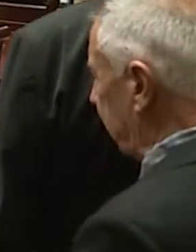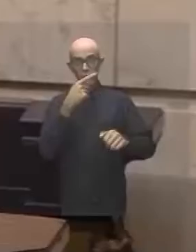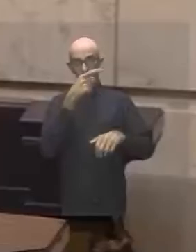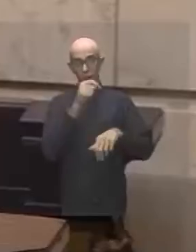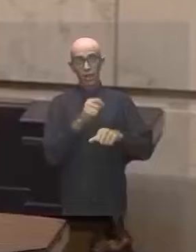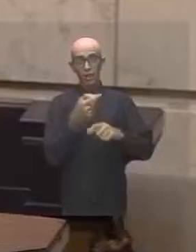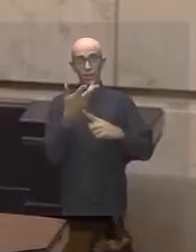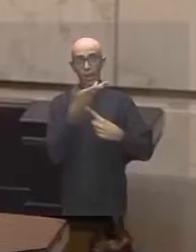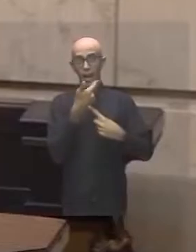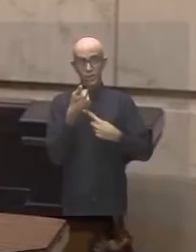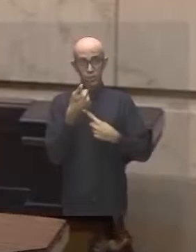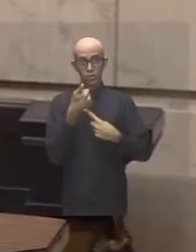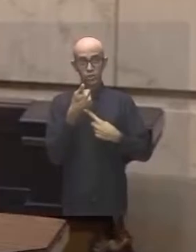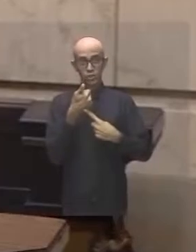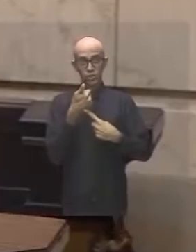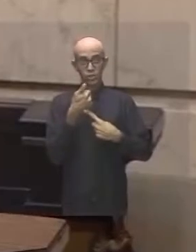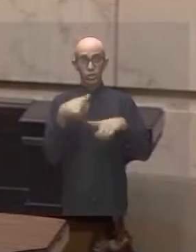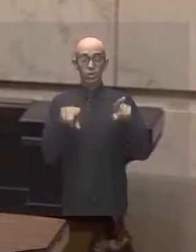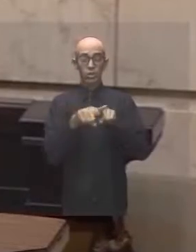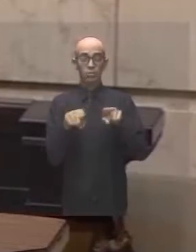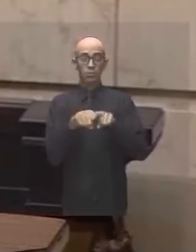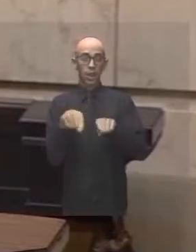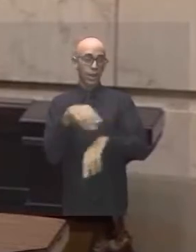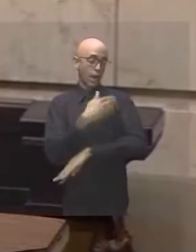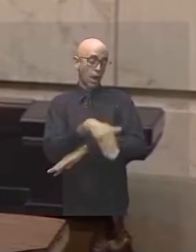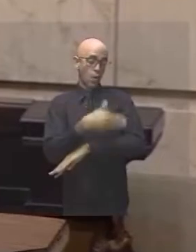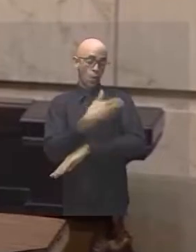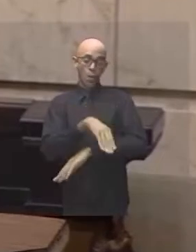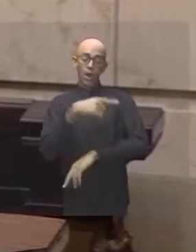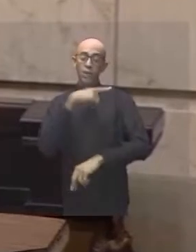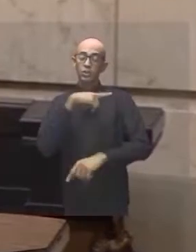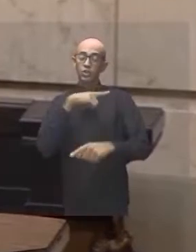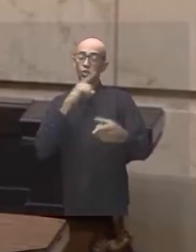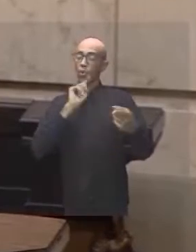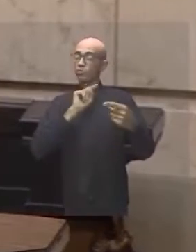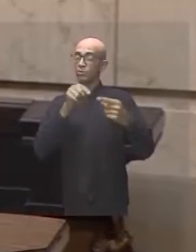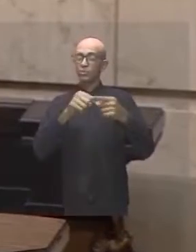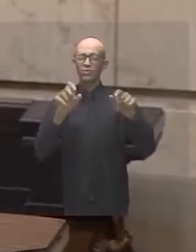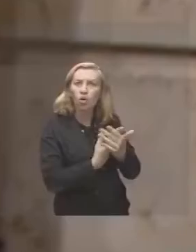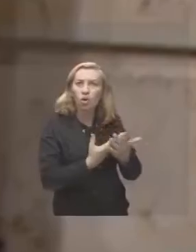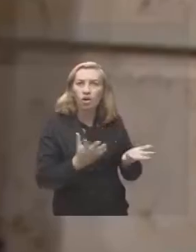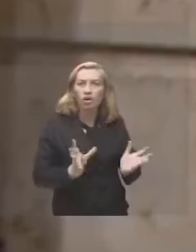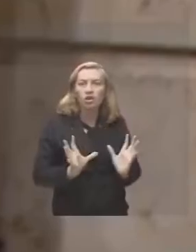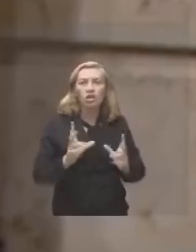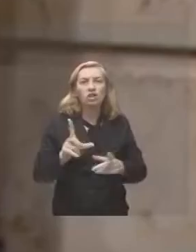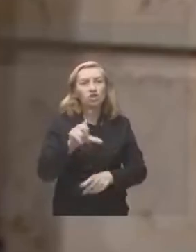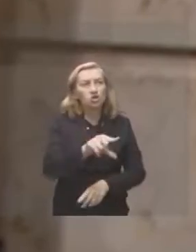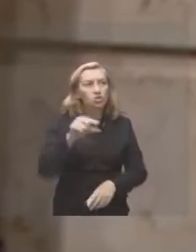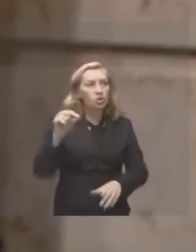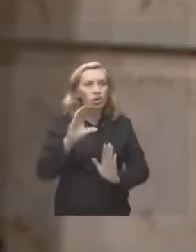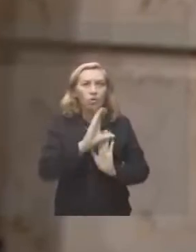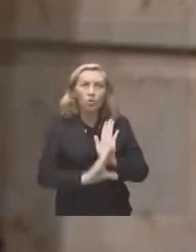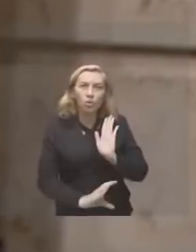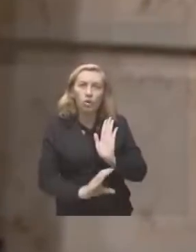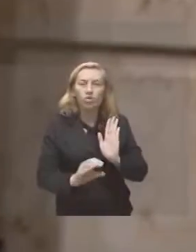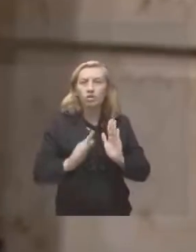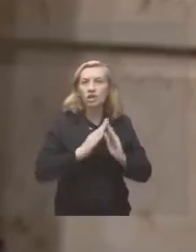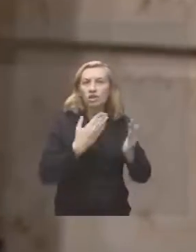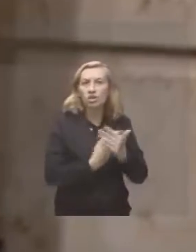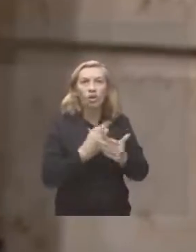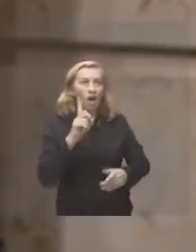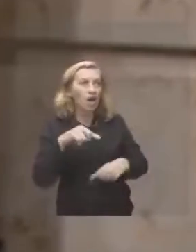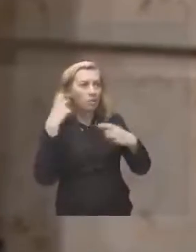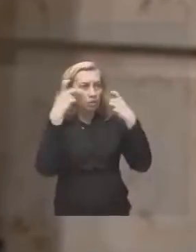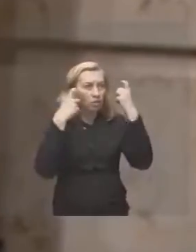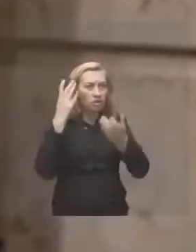discussão. O de autoria do vereador Tarcísio Mota, sobre a gestão democrática e participação da comunidade escolar